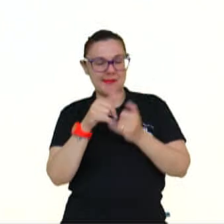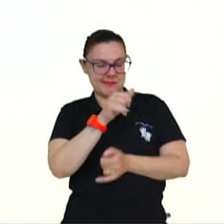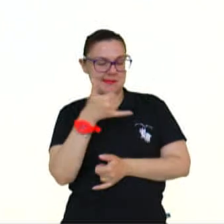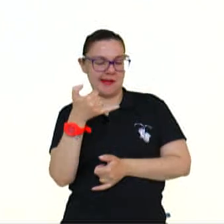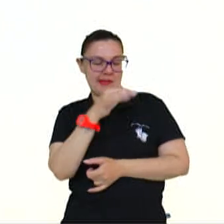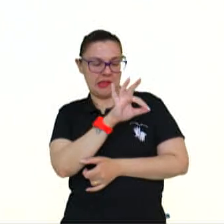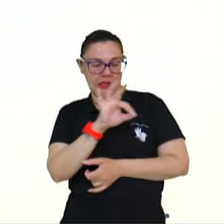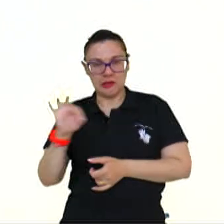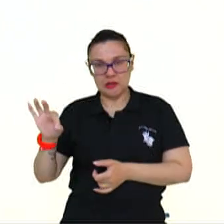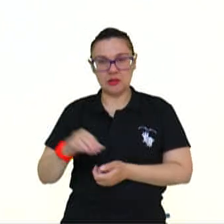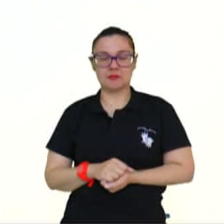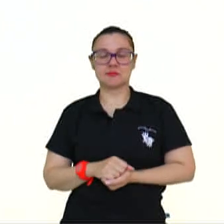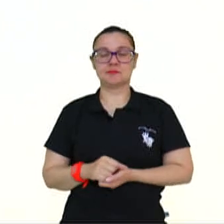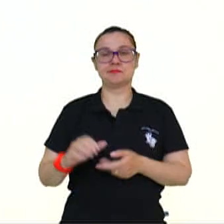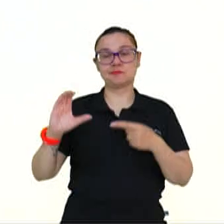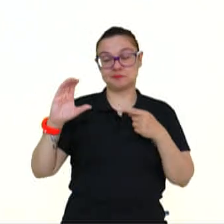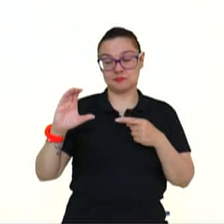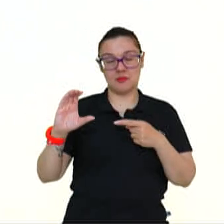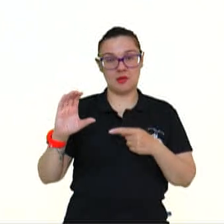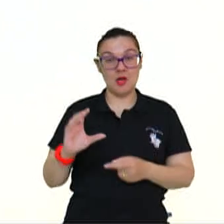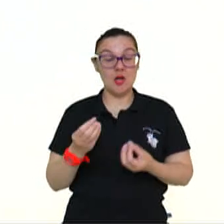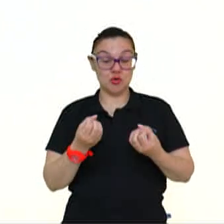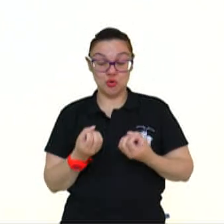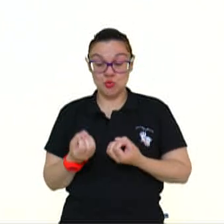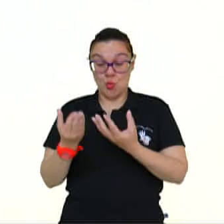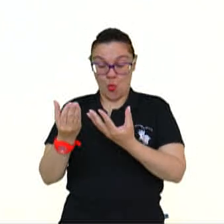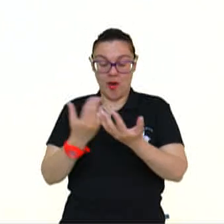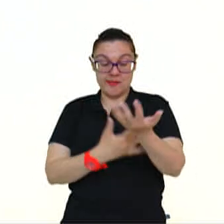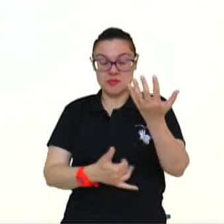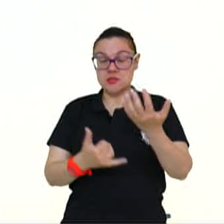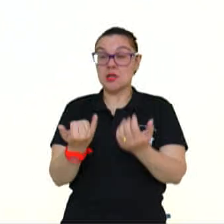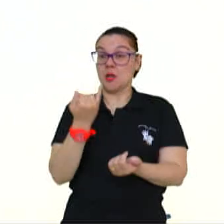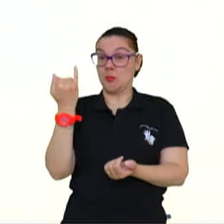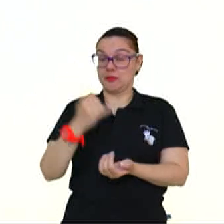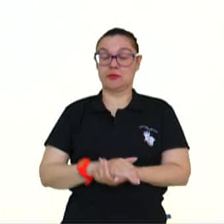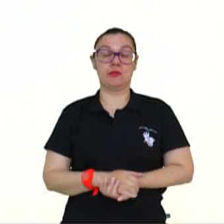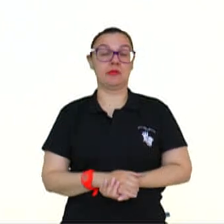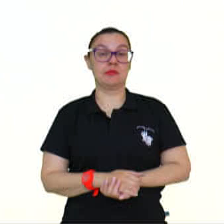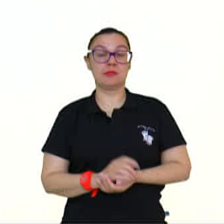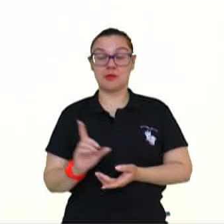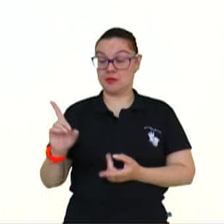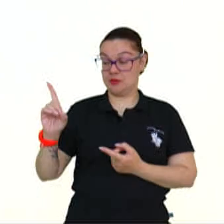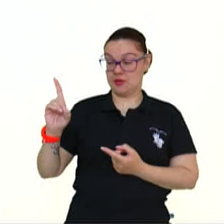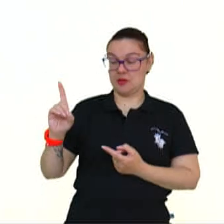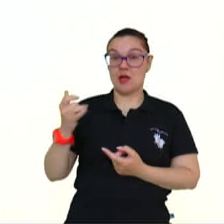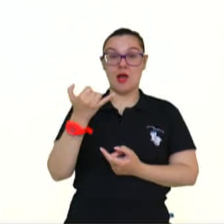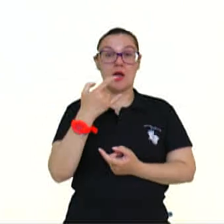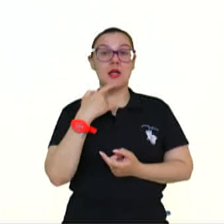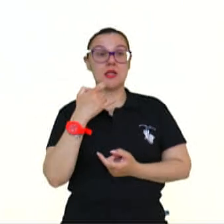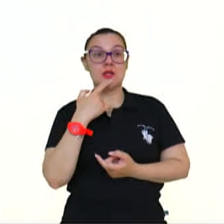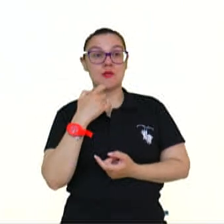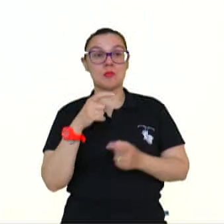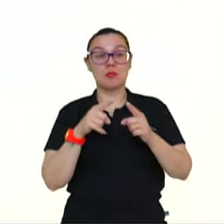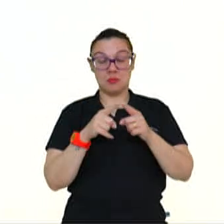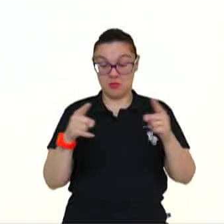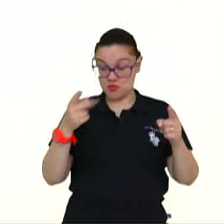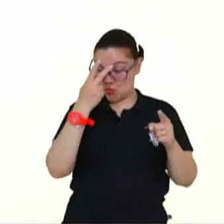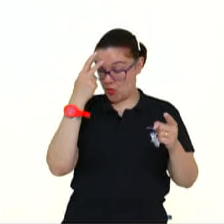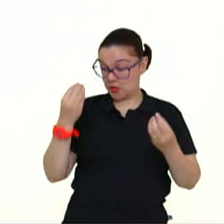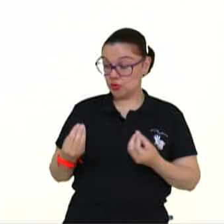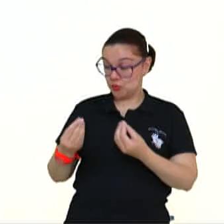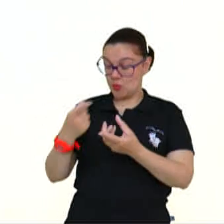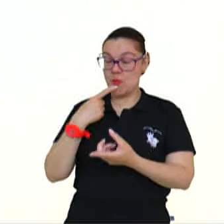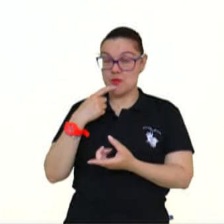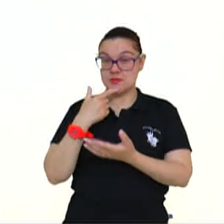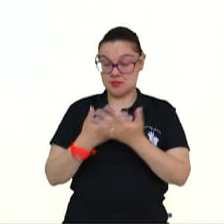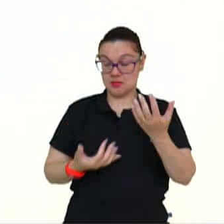caneta? C, a atitude de doar sangue é muito importante? O que vocês acham? Letra D, a caneta vermelha representa a atitude do doador? O que vocês